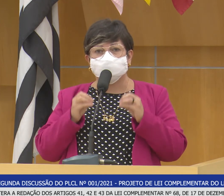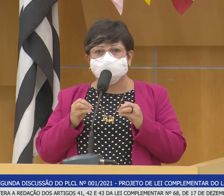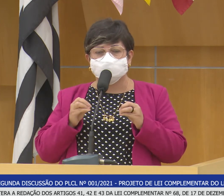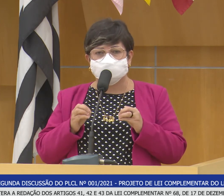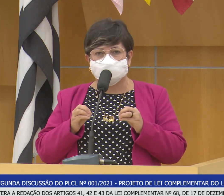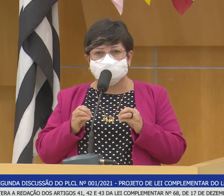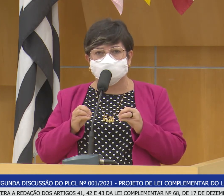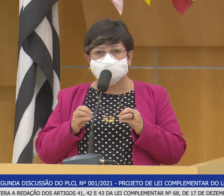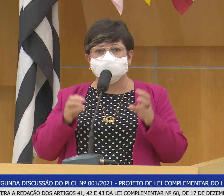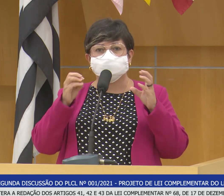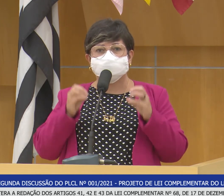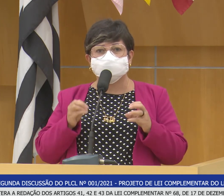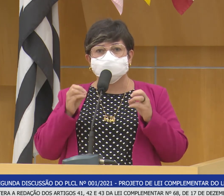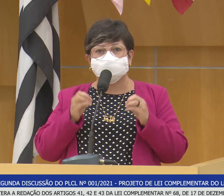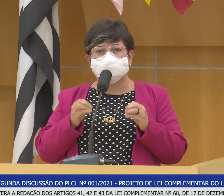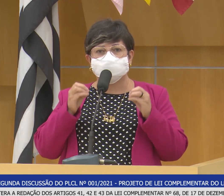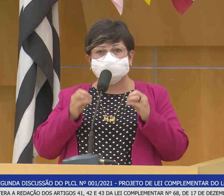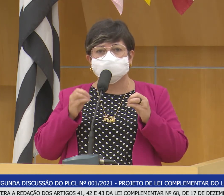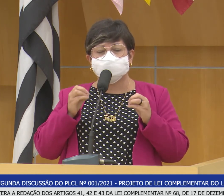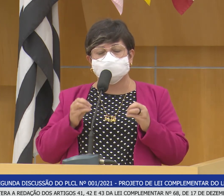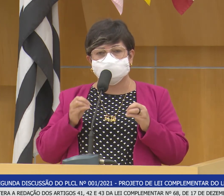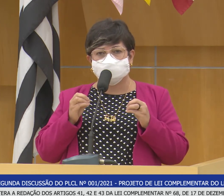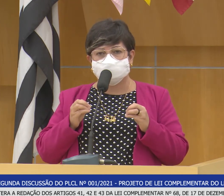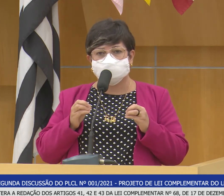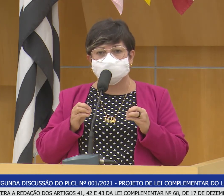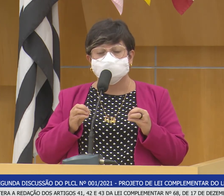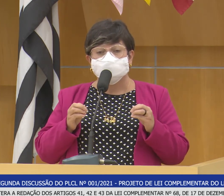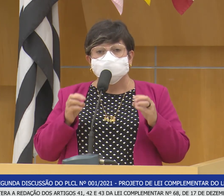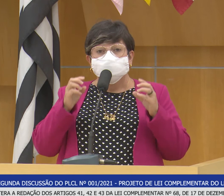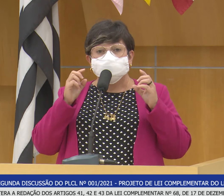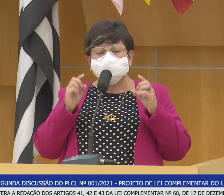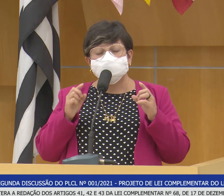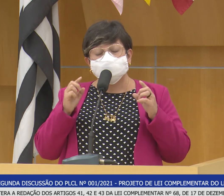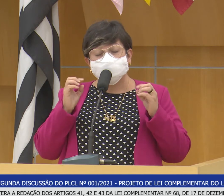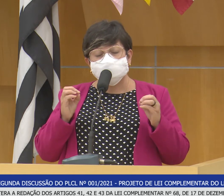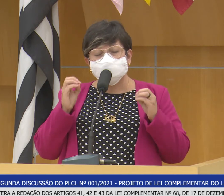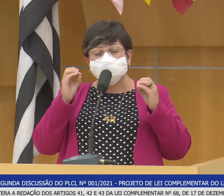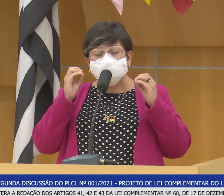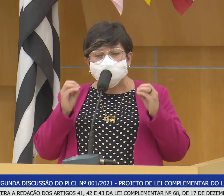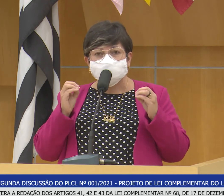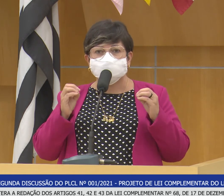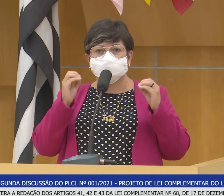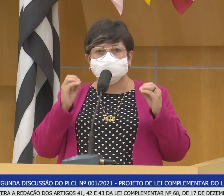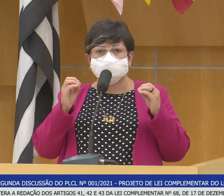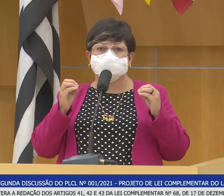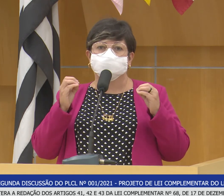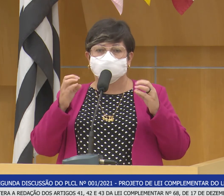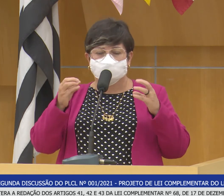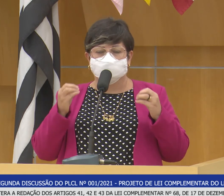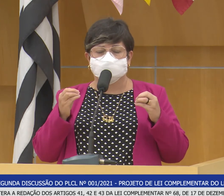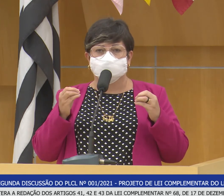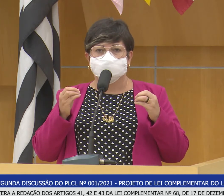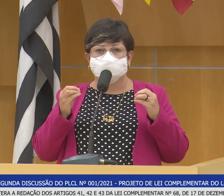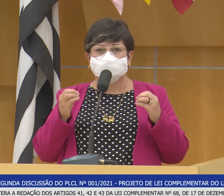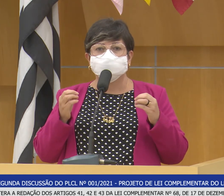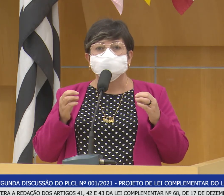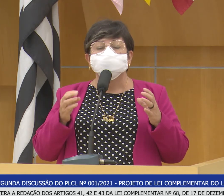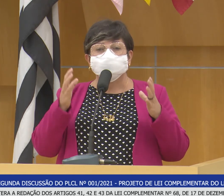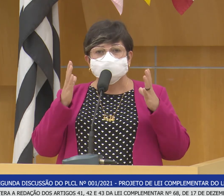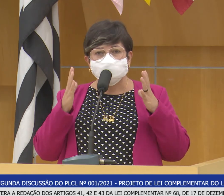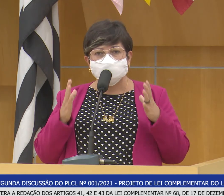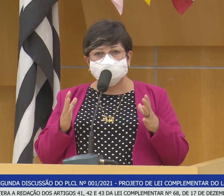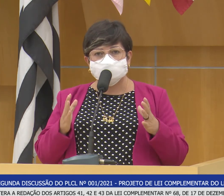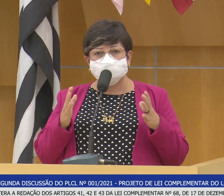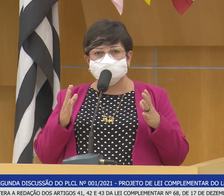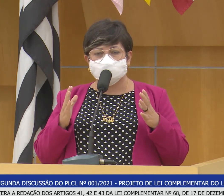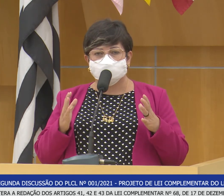com o nosso município, com o descarte correto dentro do nosso município. Então, pensem juntos conosco, né?